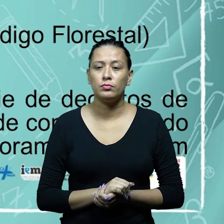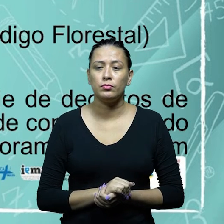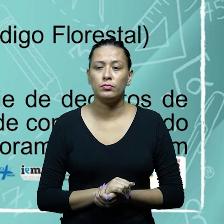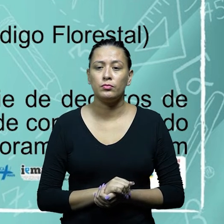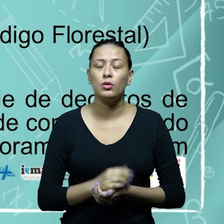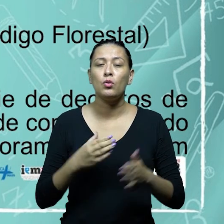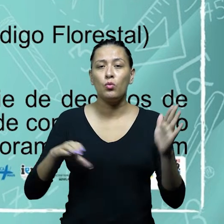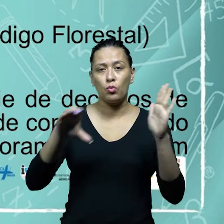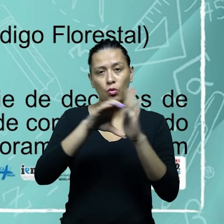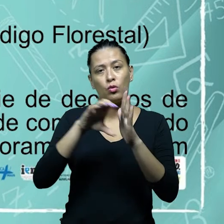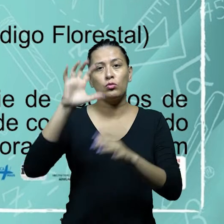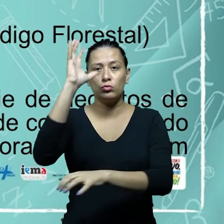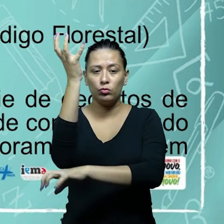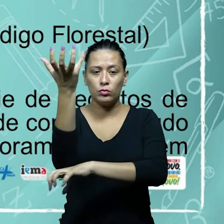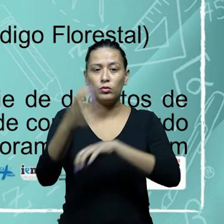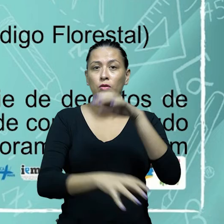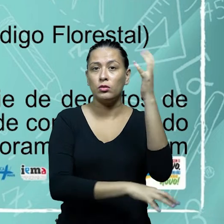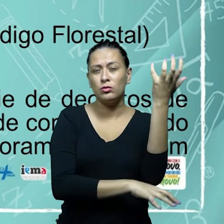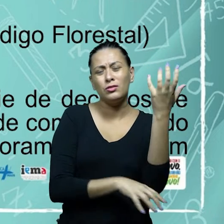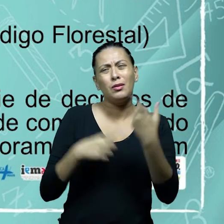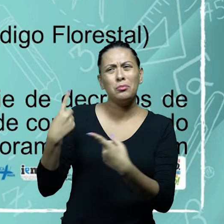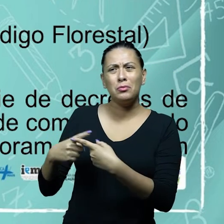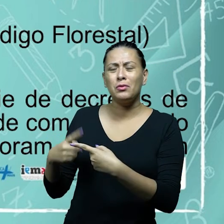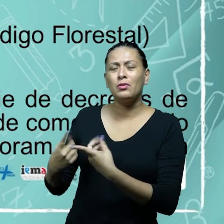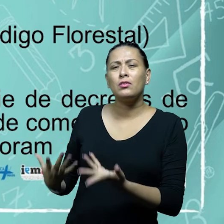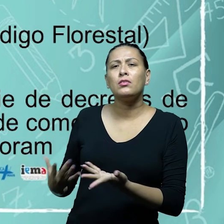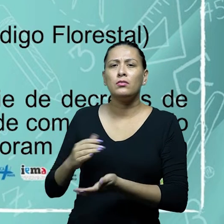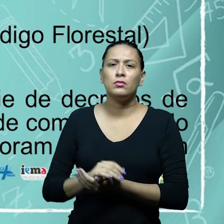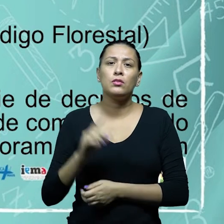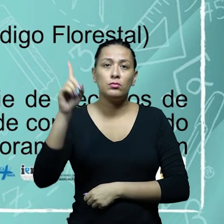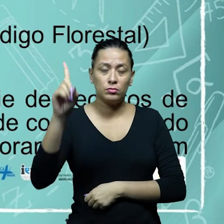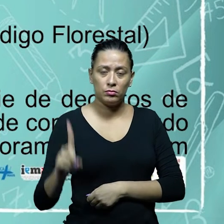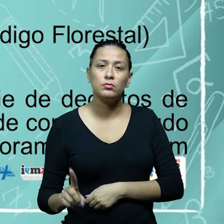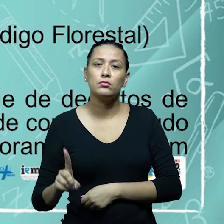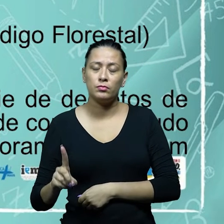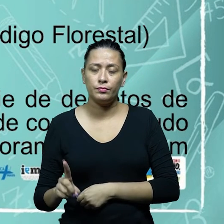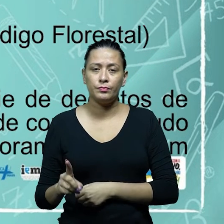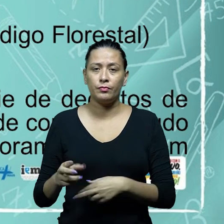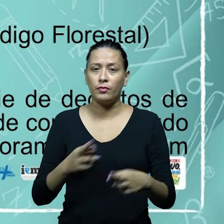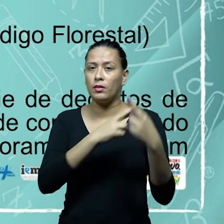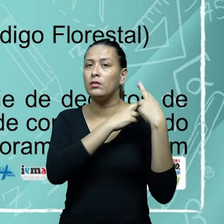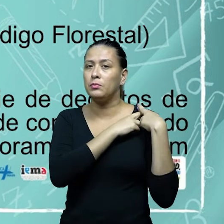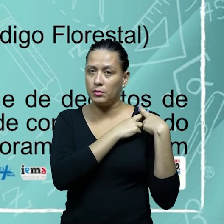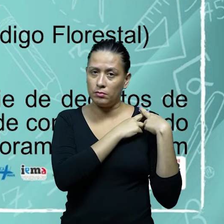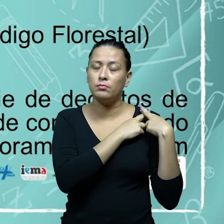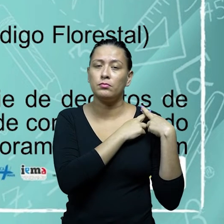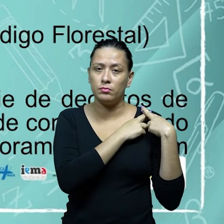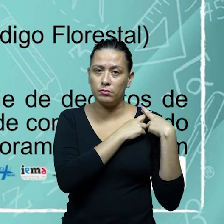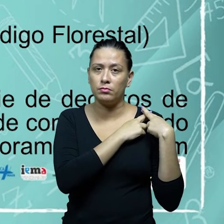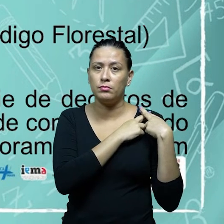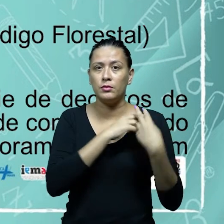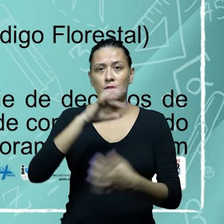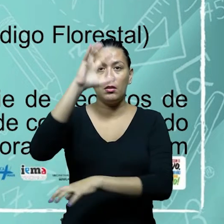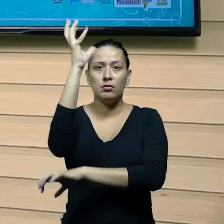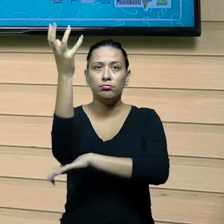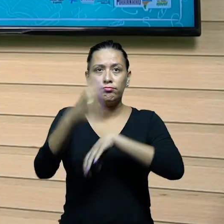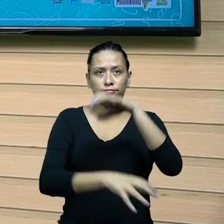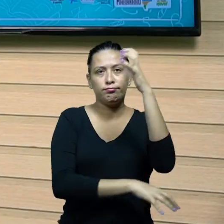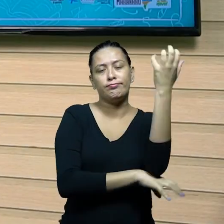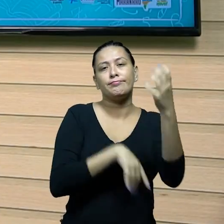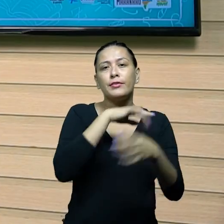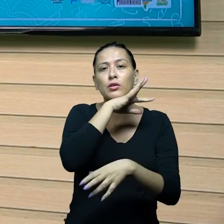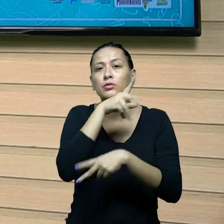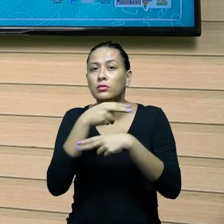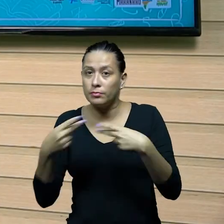dengue H1 N1 cor verde né Inclusive a gente colocou aqui o próprio Código Florestal porque o